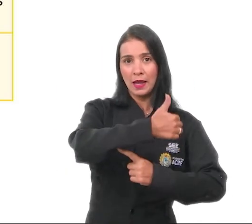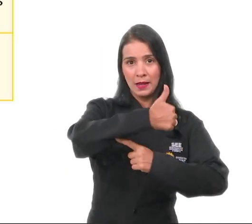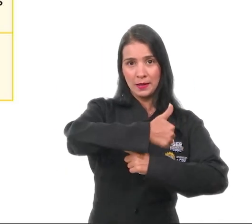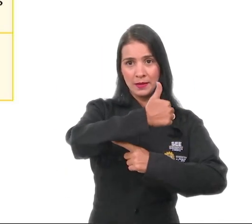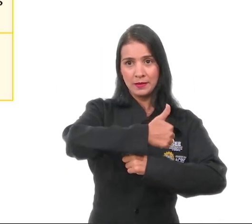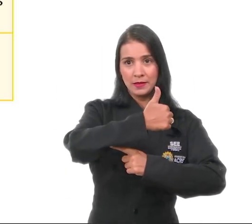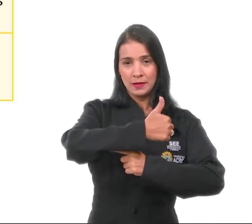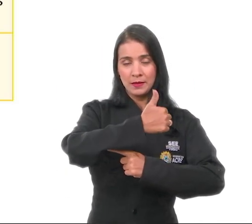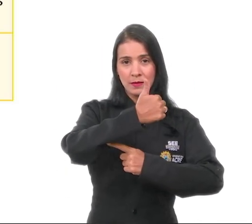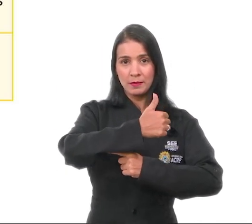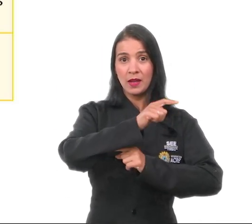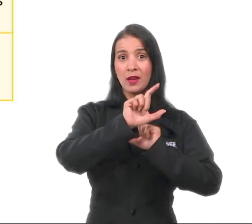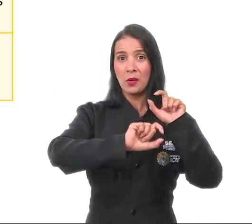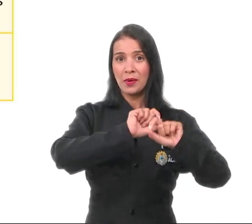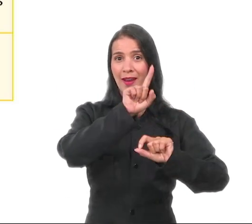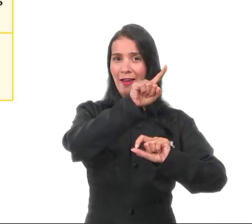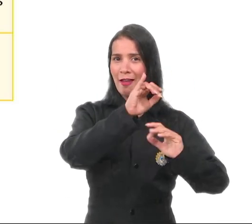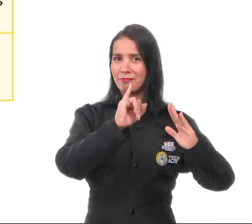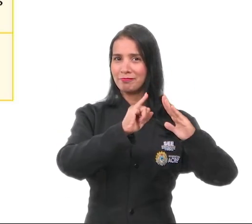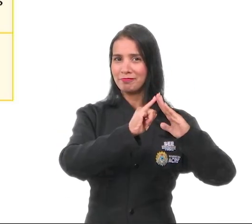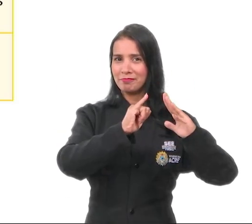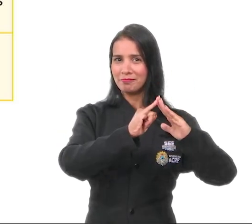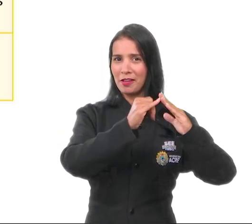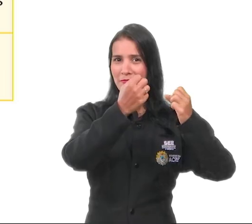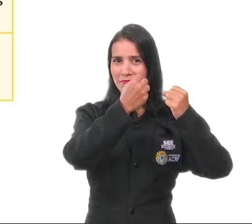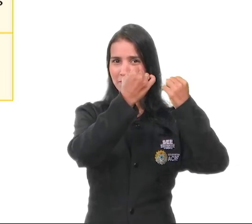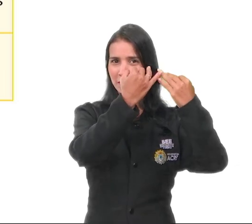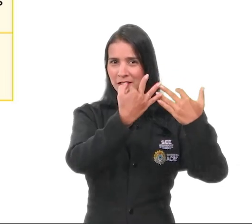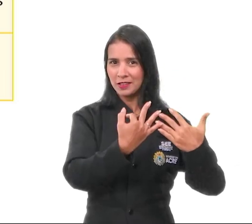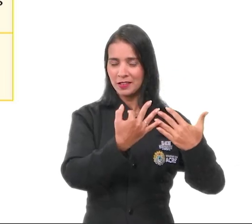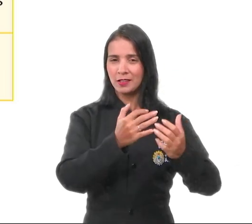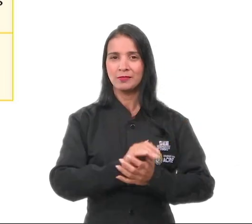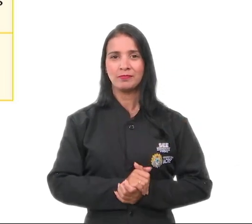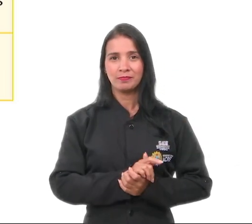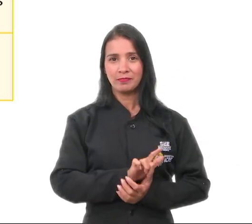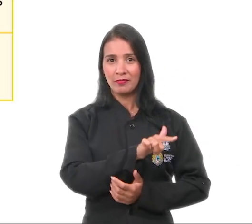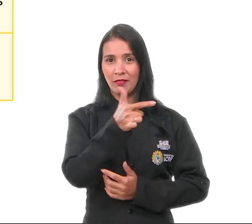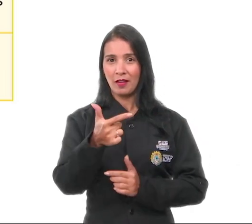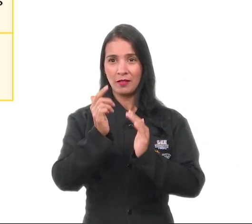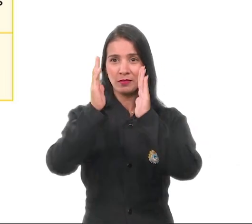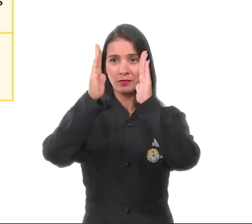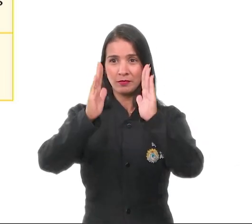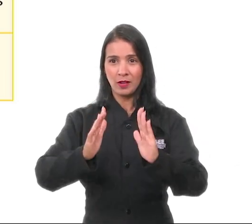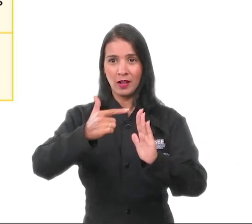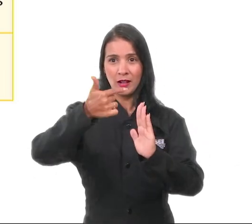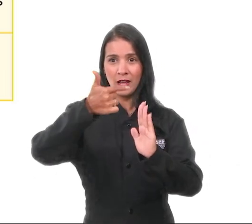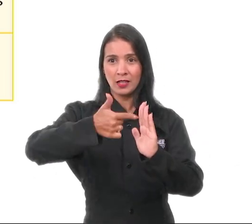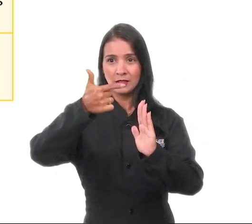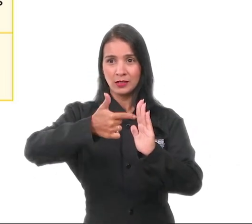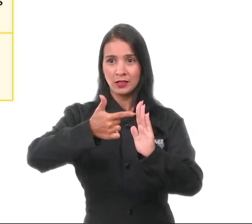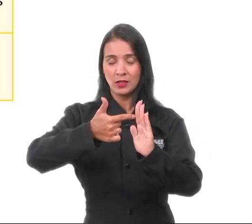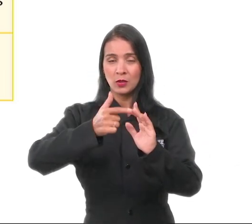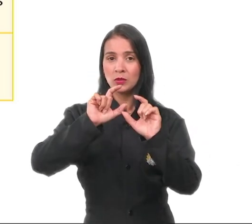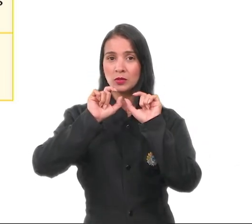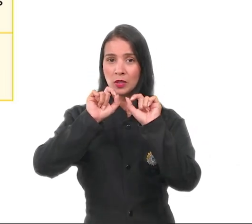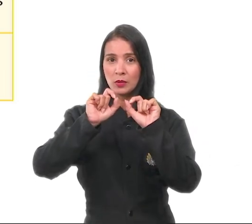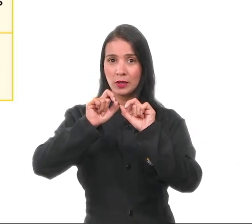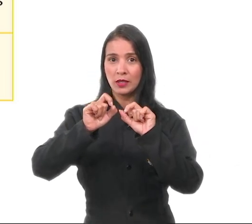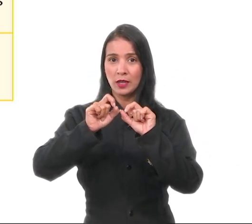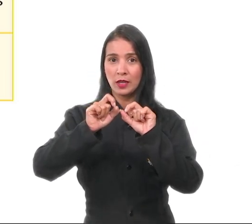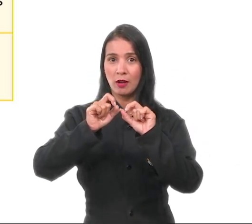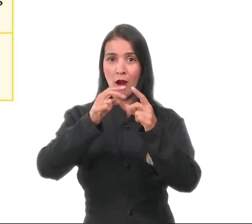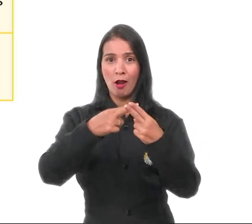nós temos instituição. Na coluna do meio, a segunda, nós temos função principal. E